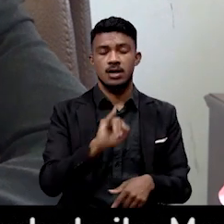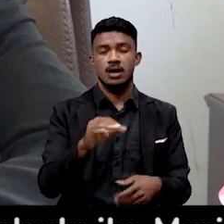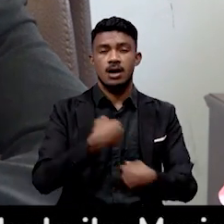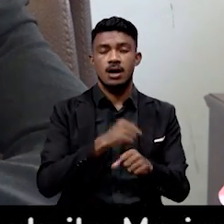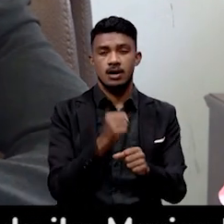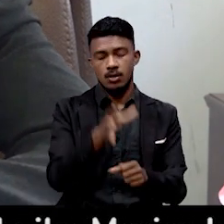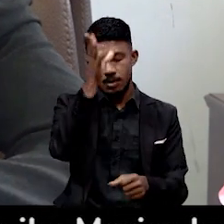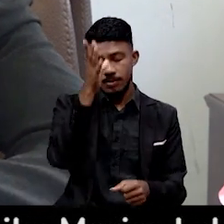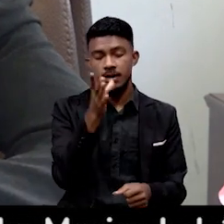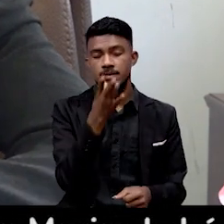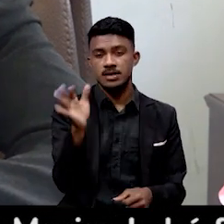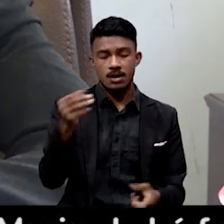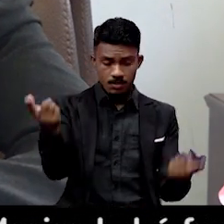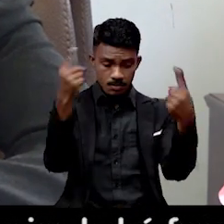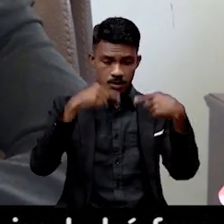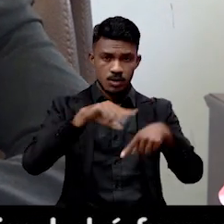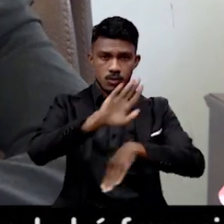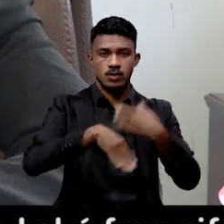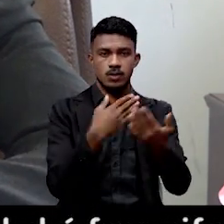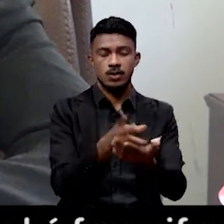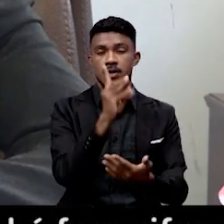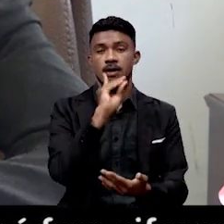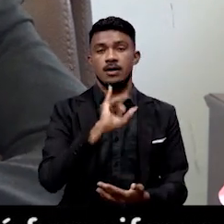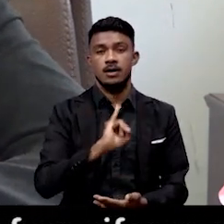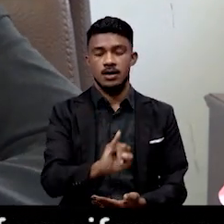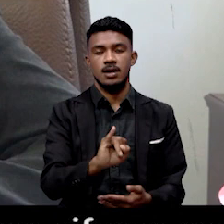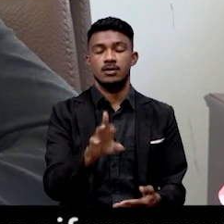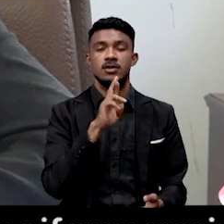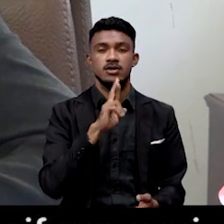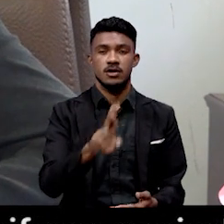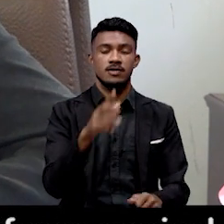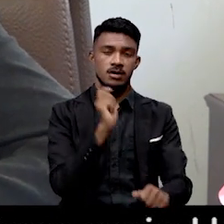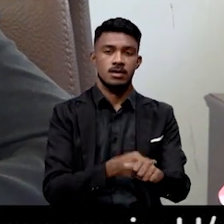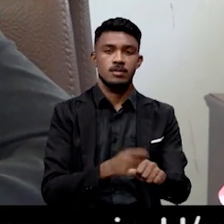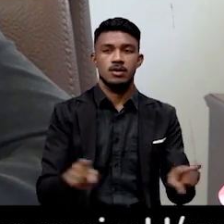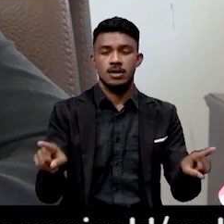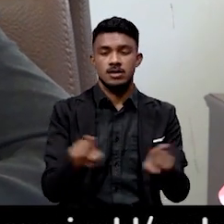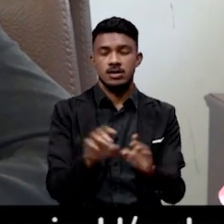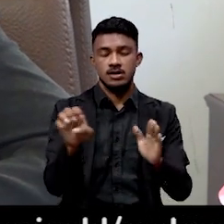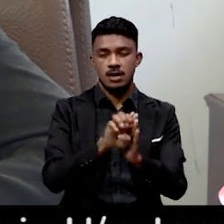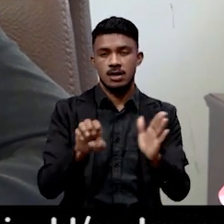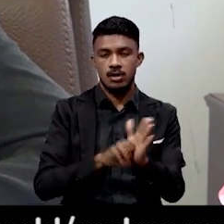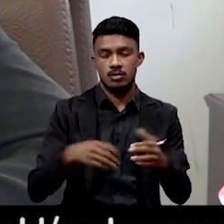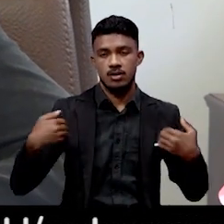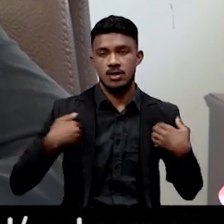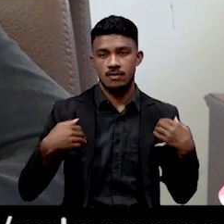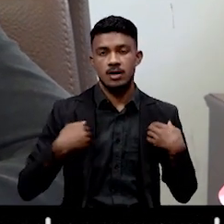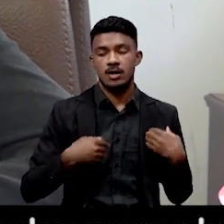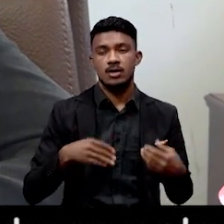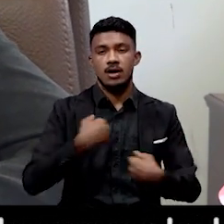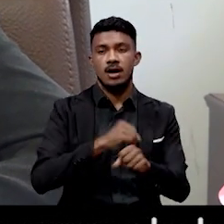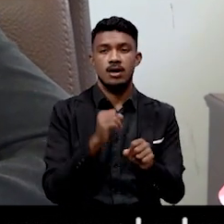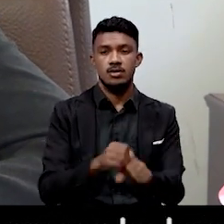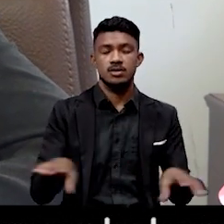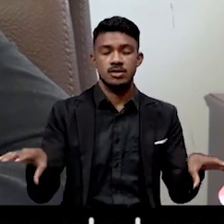tamah dili mebe atau resolve situ sana nemak hanso yang habri hane staru iha nani planu atau kriya habitasang primero ita